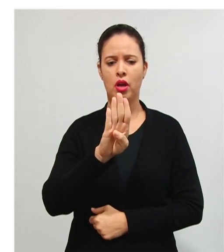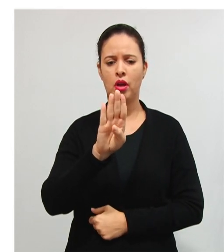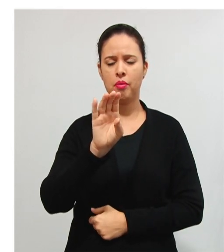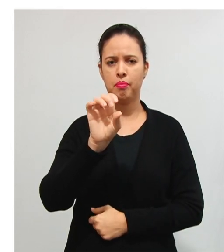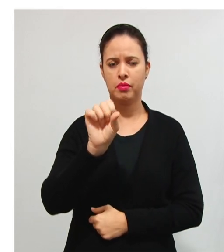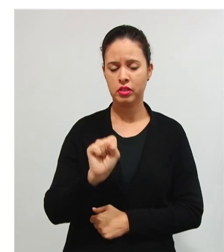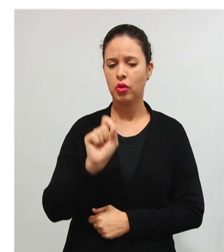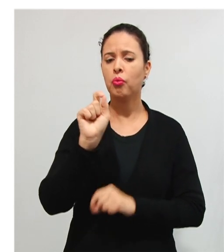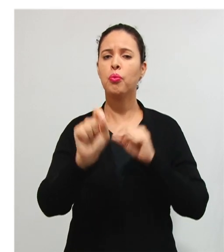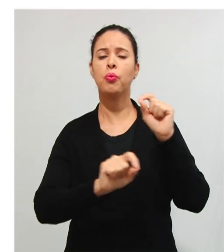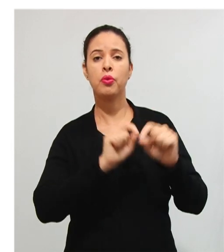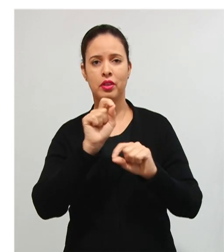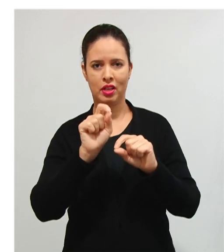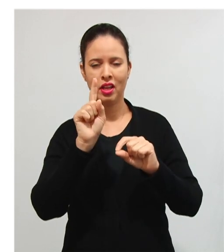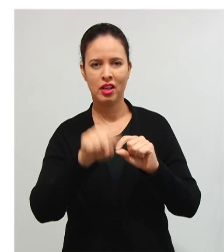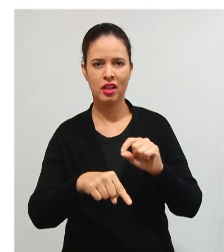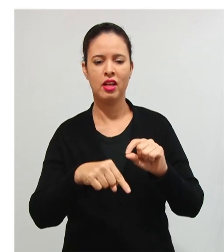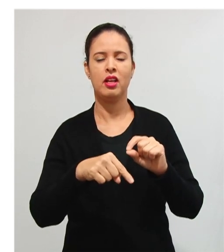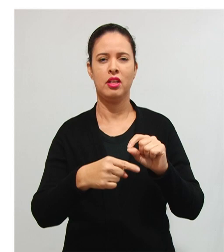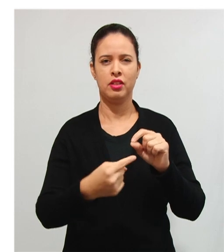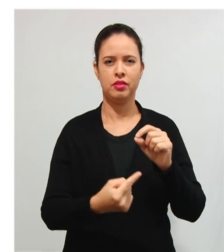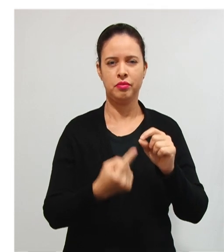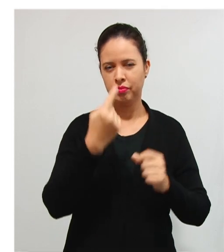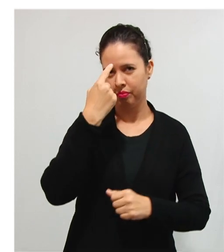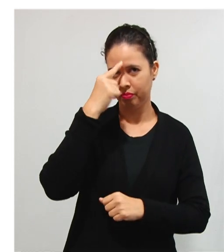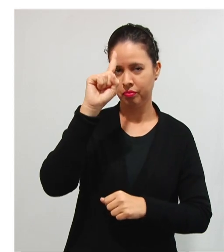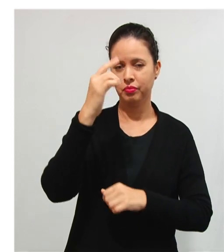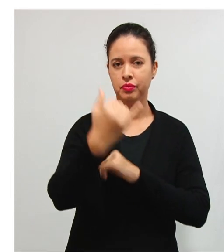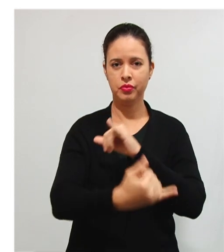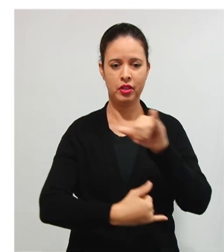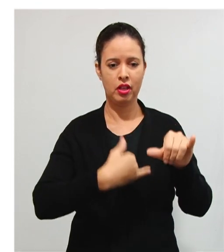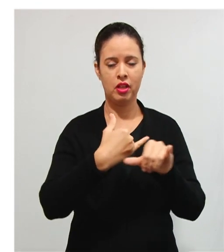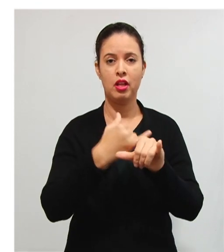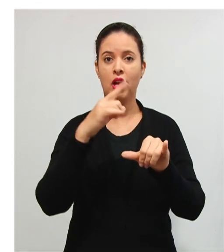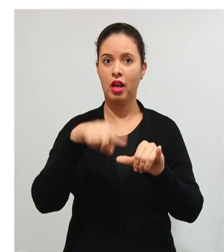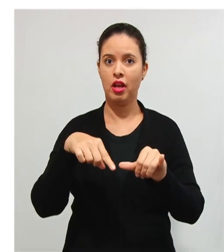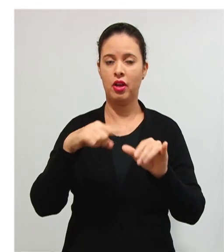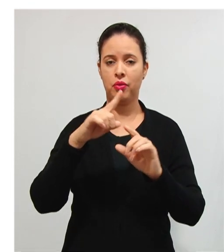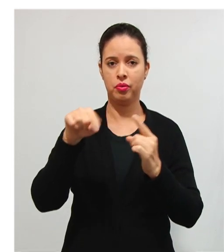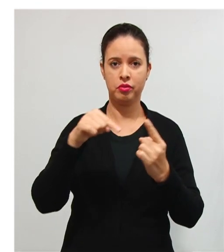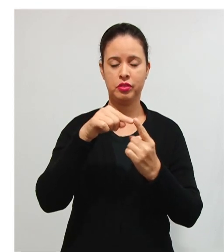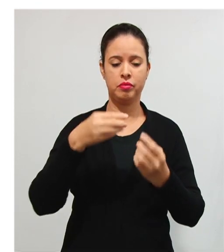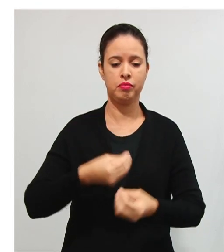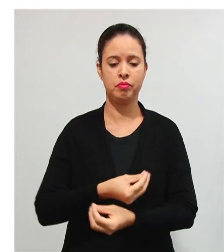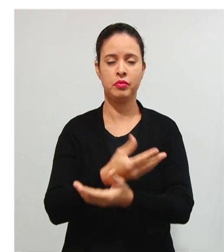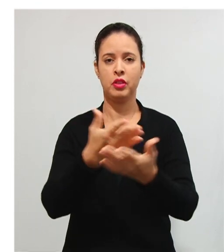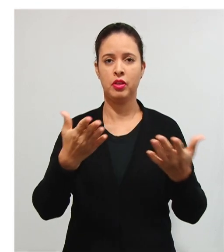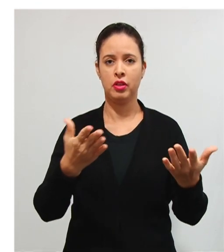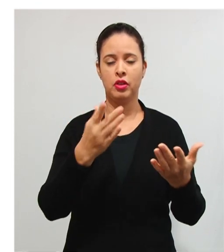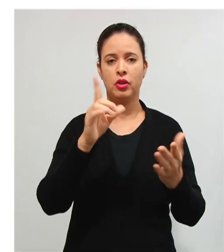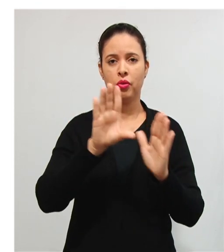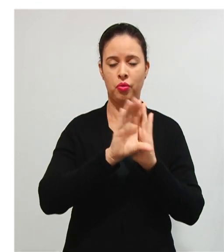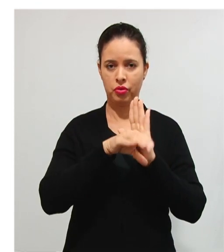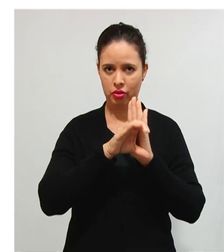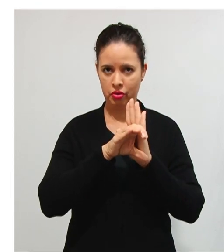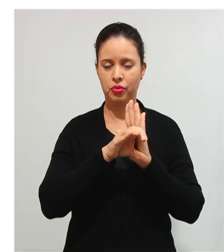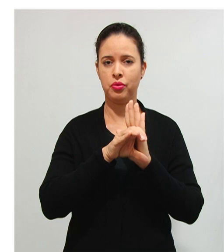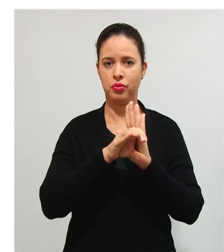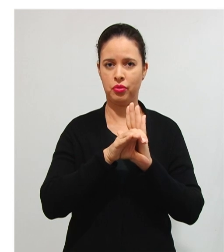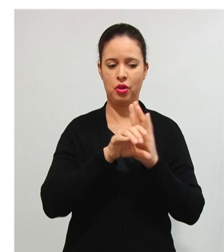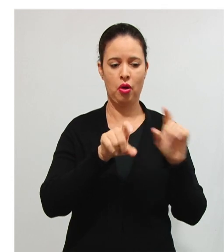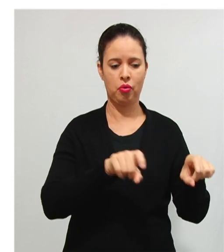invenção da internet, o objetivo era disponibilizar conteúdos entre dois ou mais computadores.